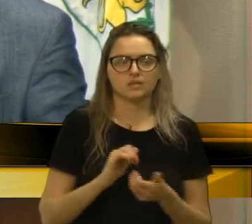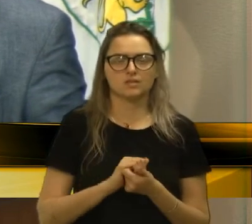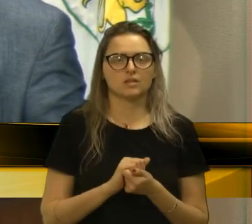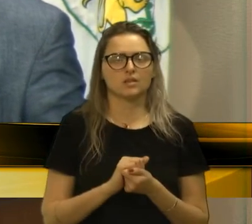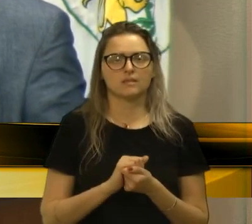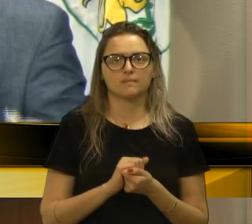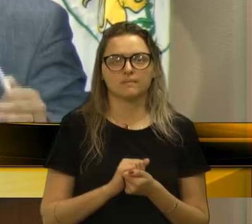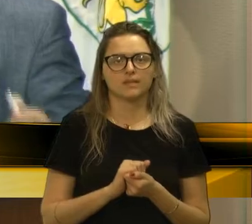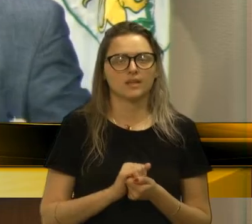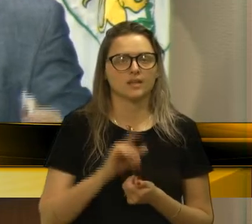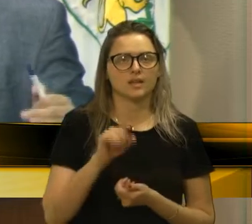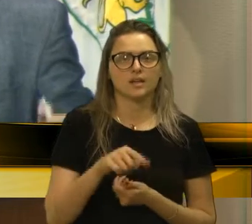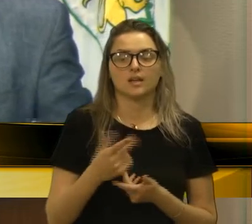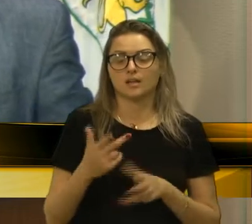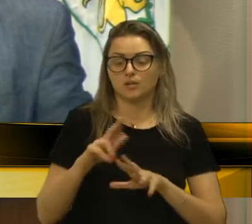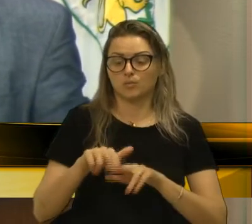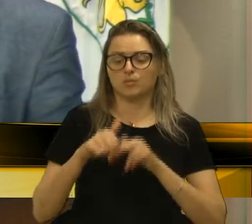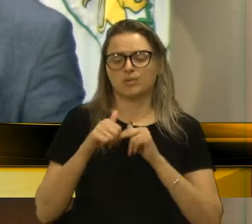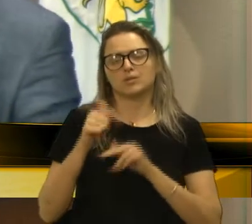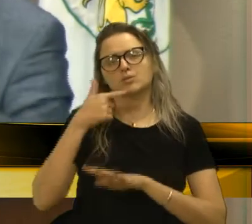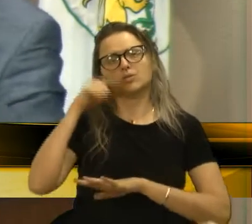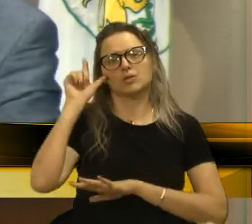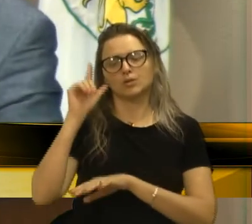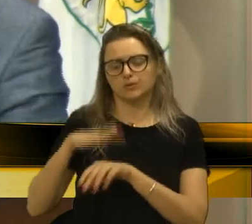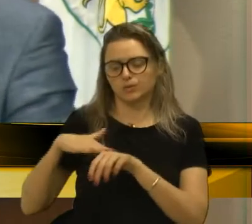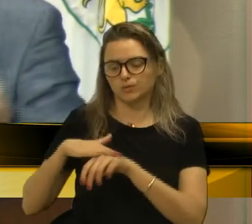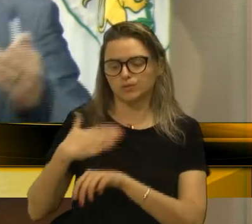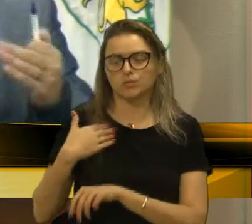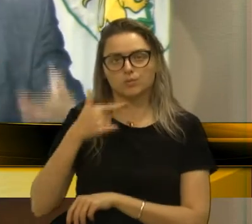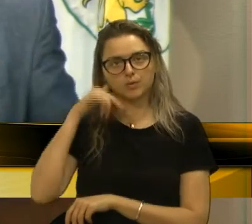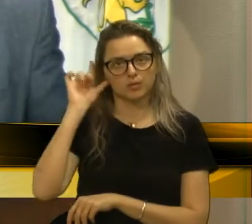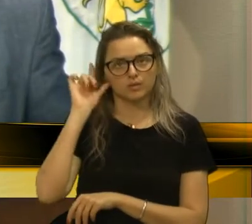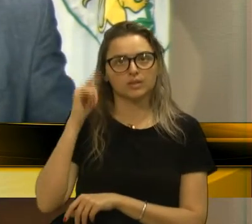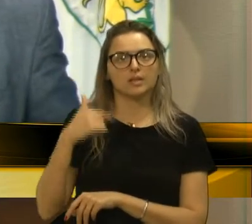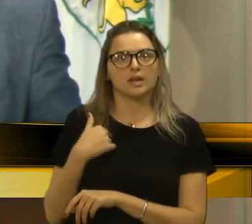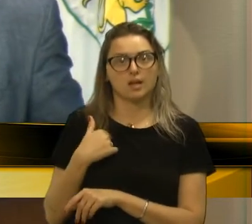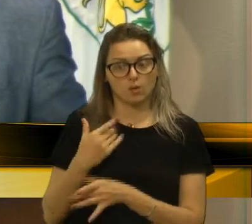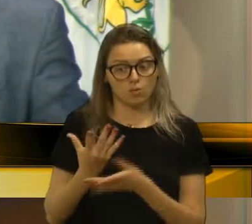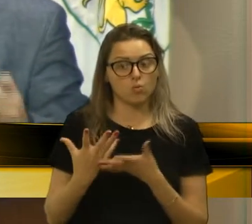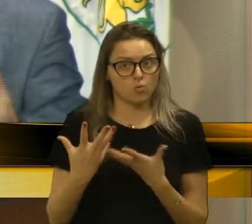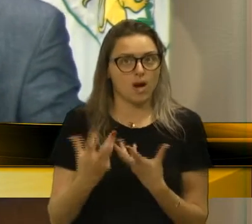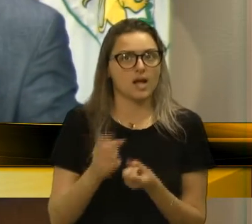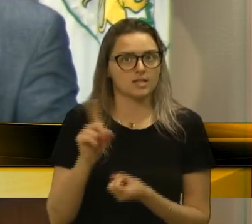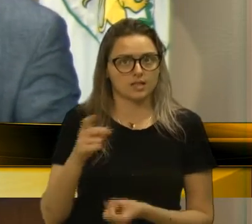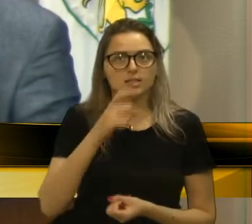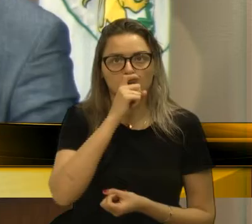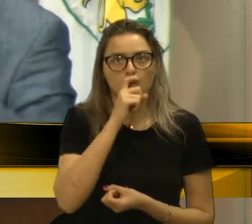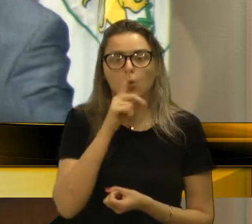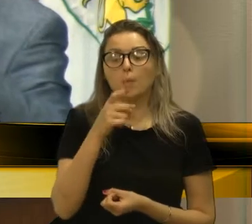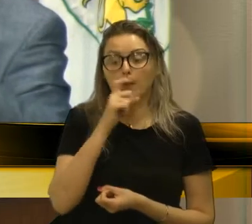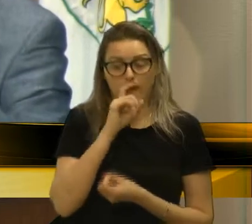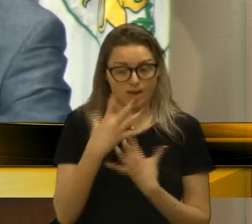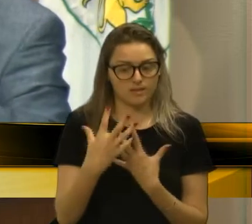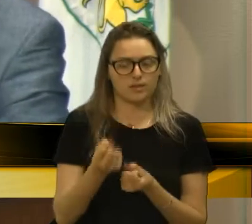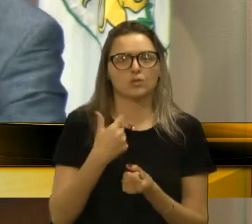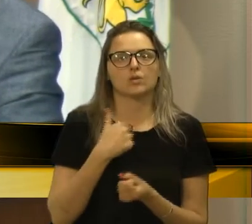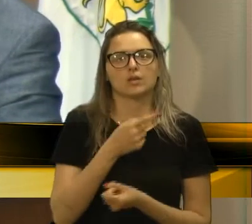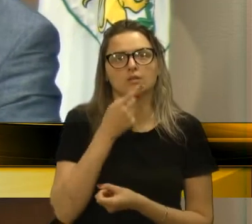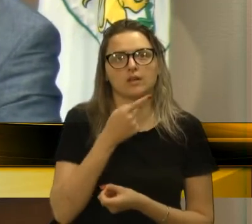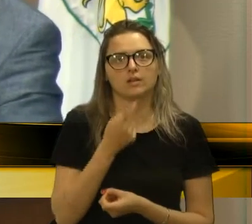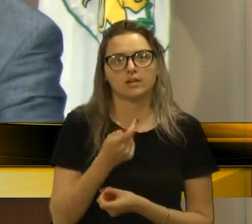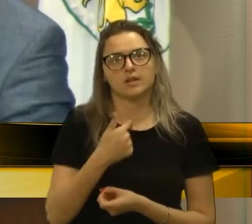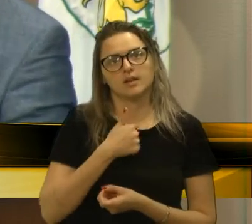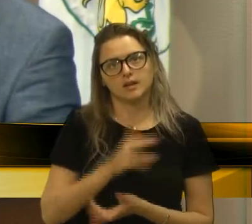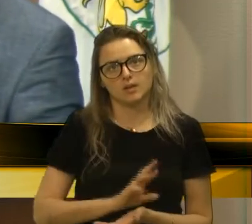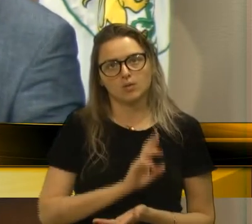que esse pai quer. Vereador. É por isso que ele me procurou ontem e é por isso que eu estou trazendo com a autorização dele. Com a autorização dele. Sendo um